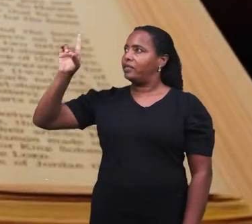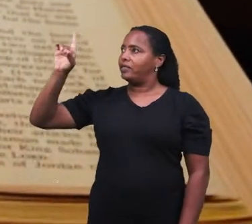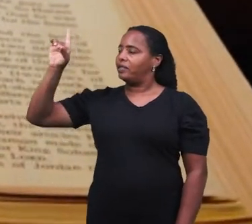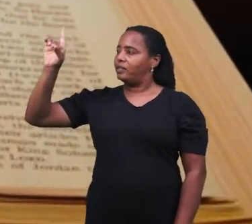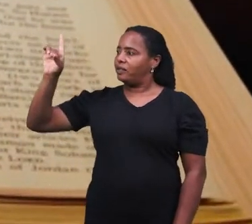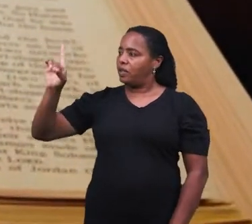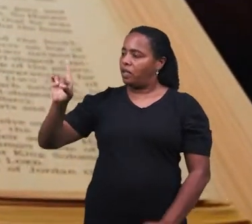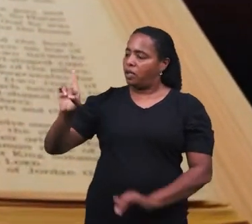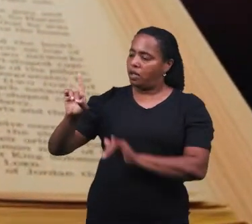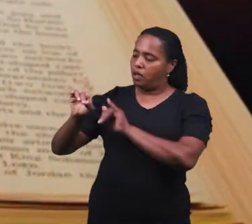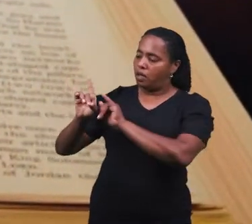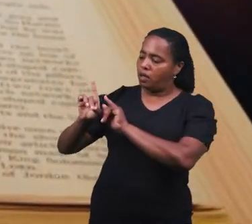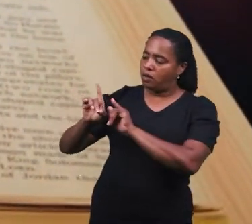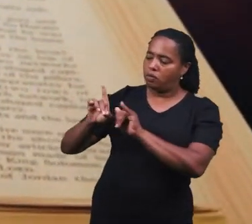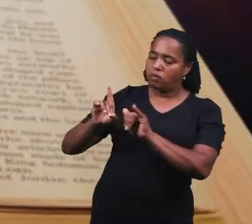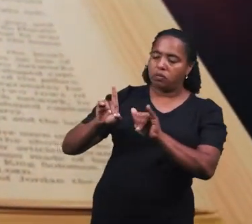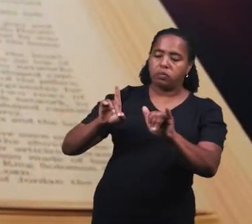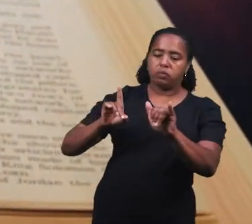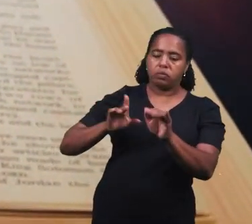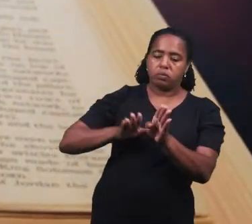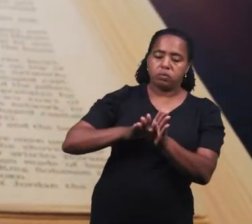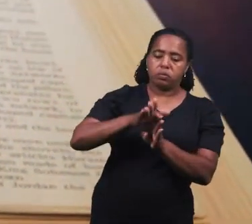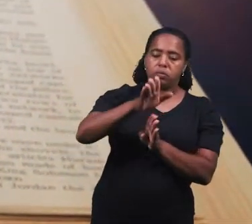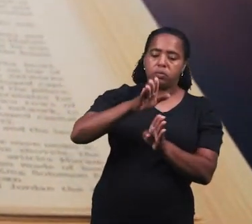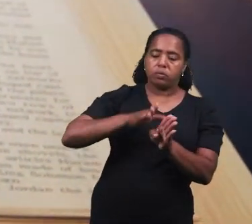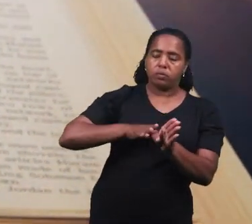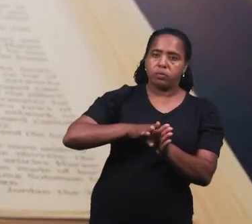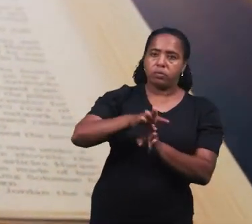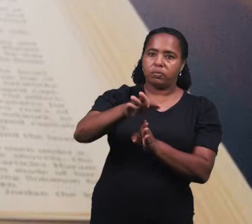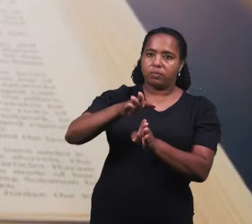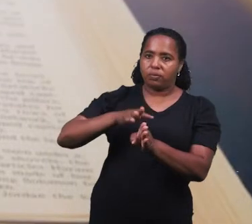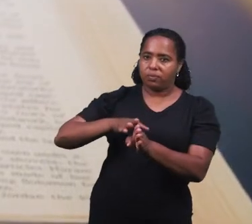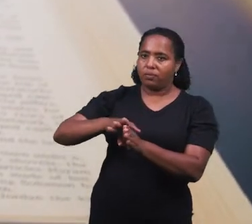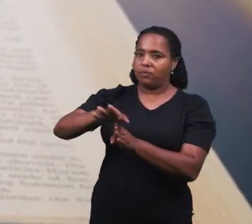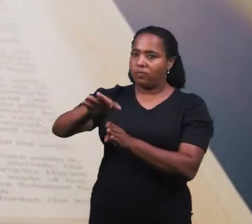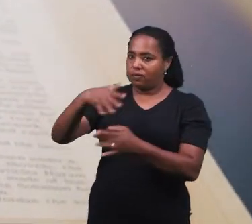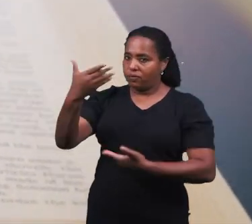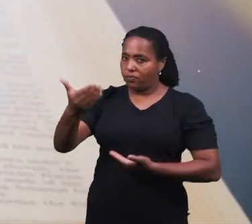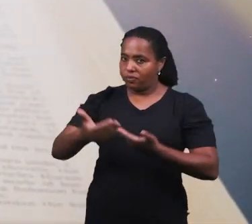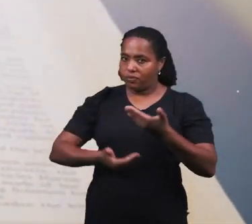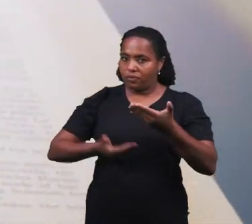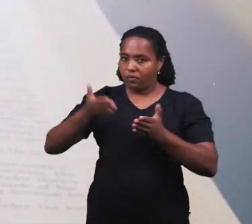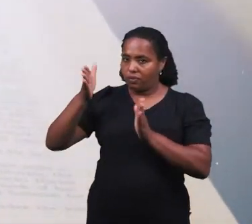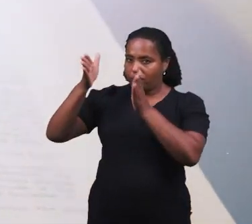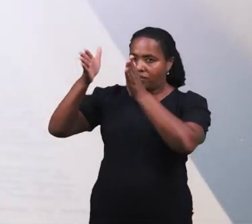Deus fala sua igreja.